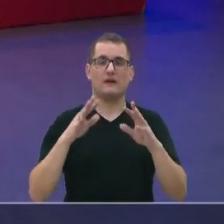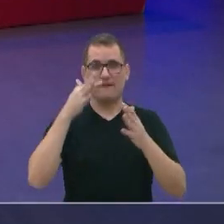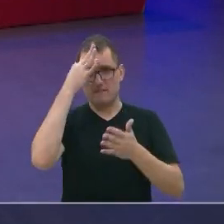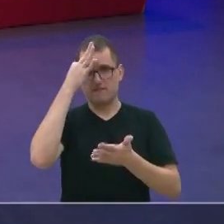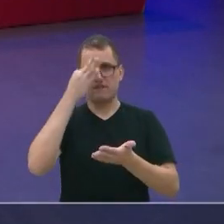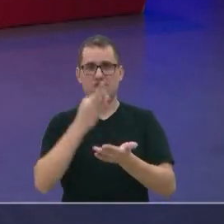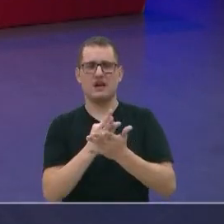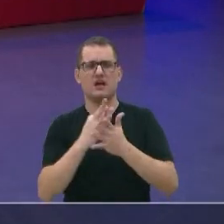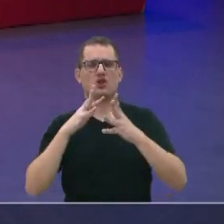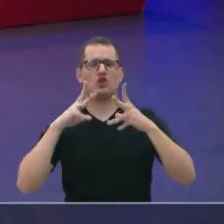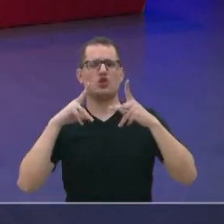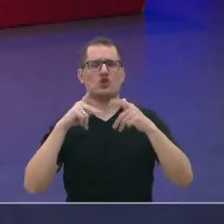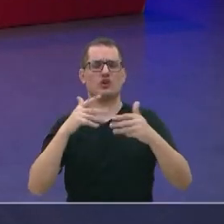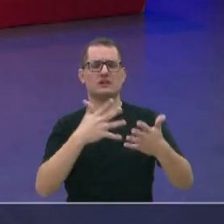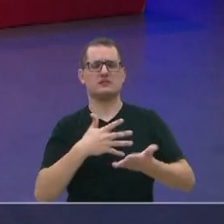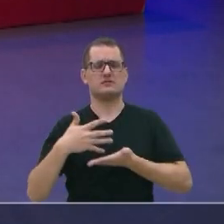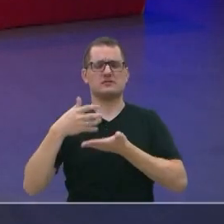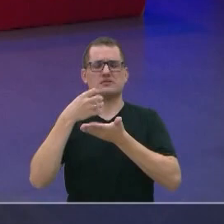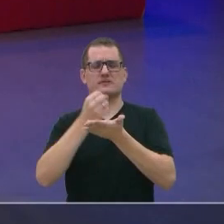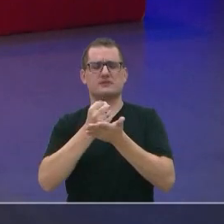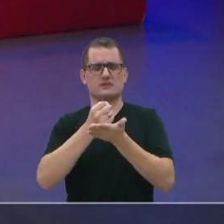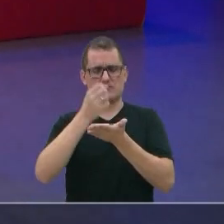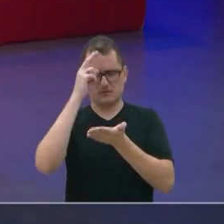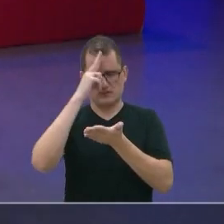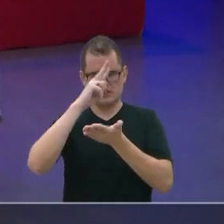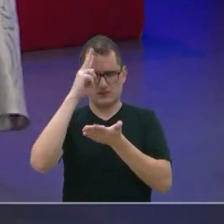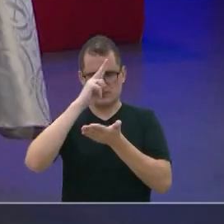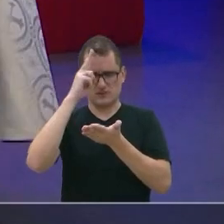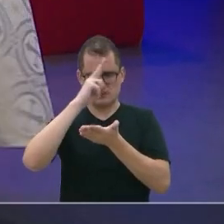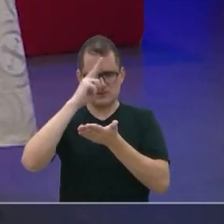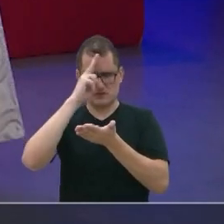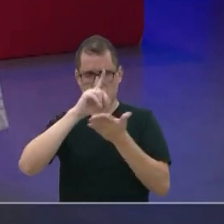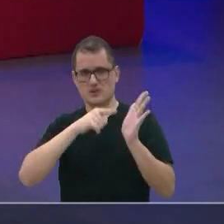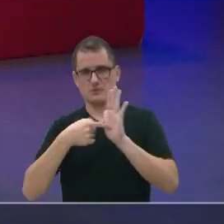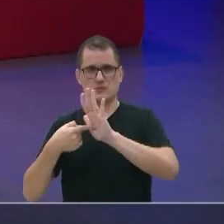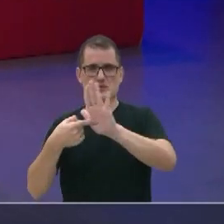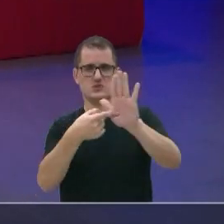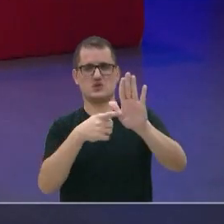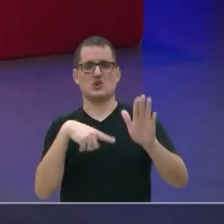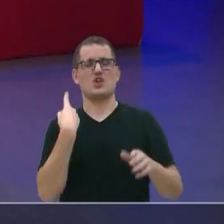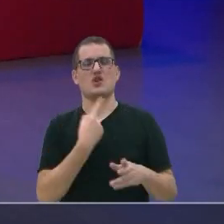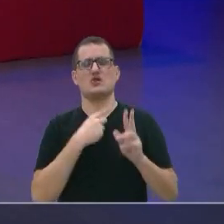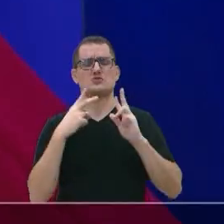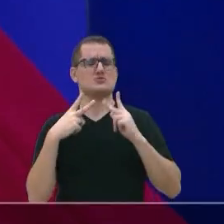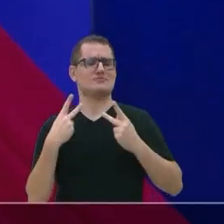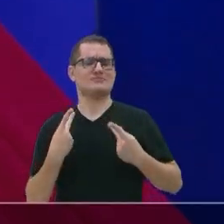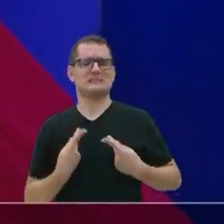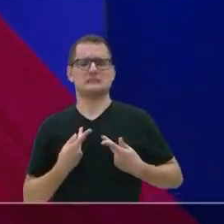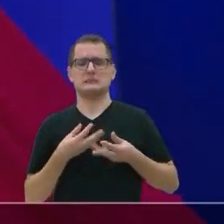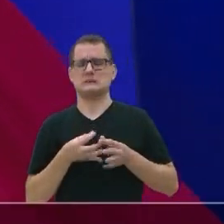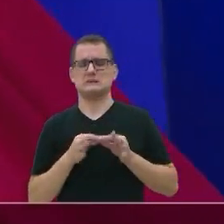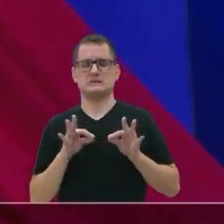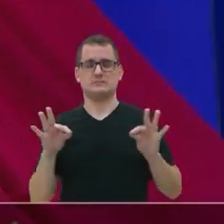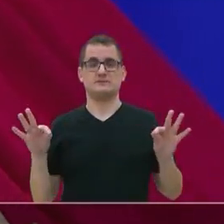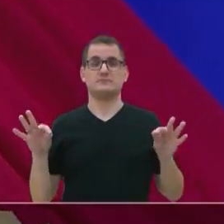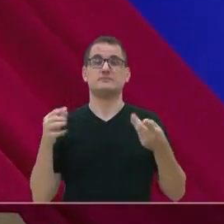da salvação se apresentou a nós miseráveis. Por